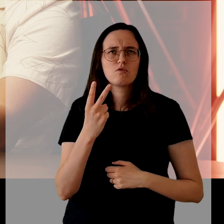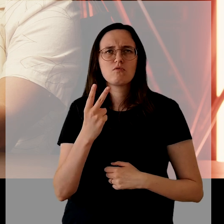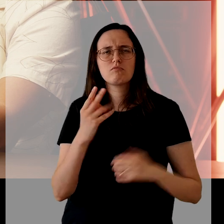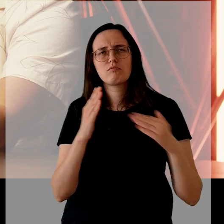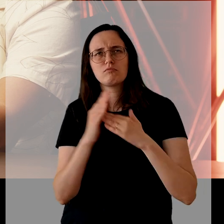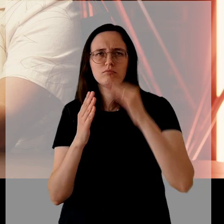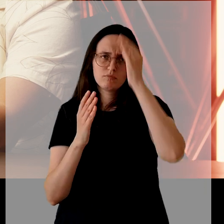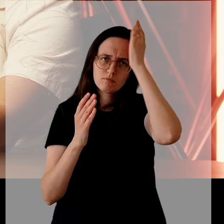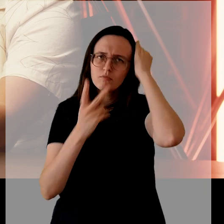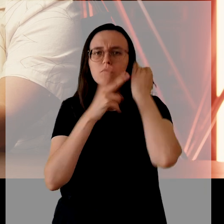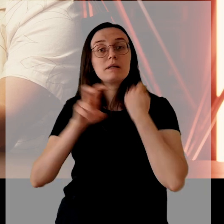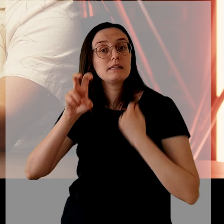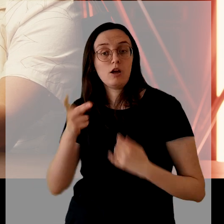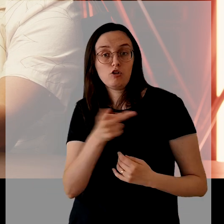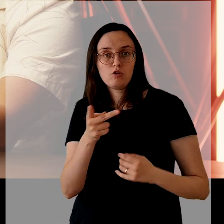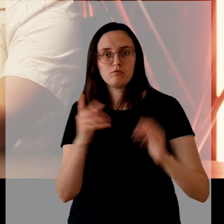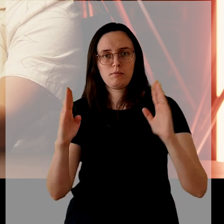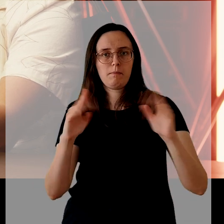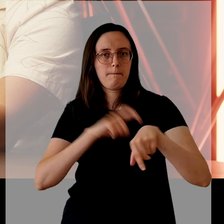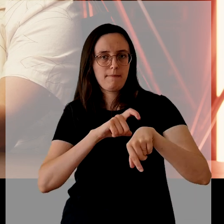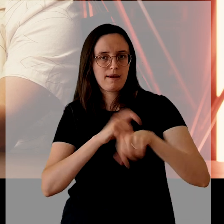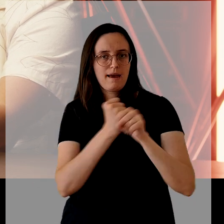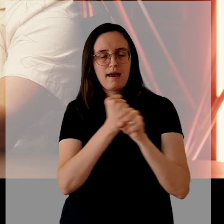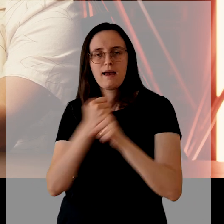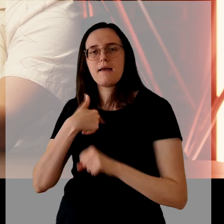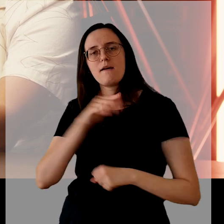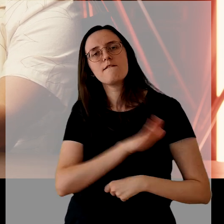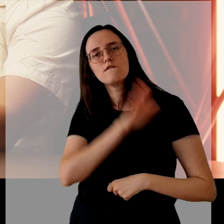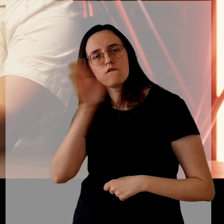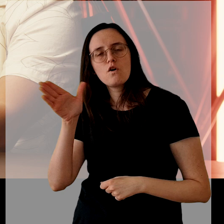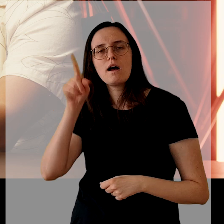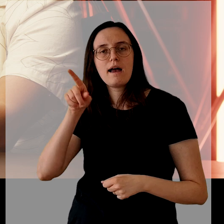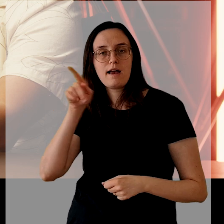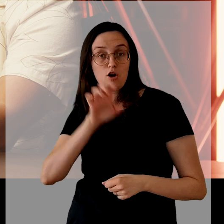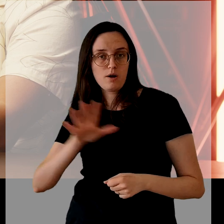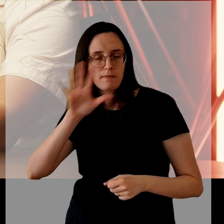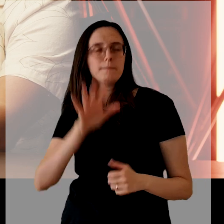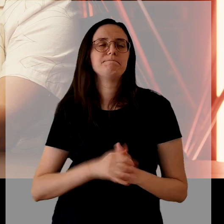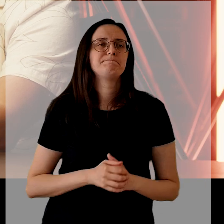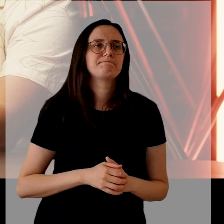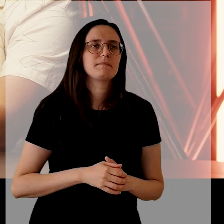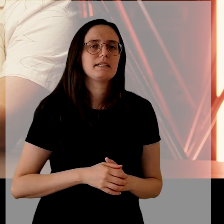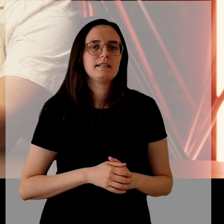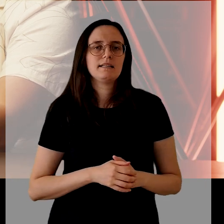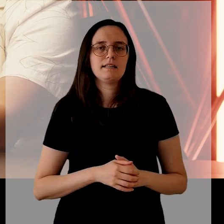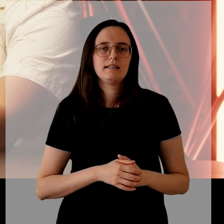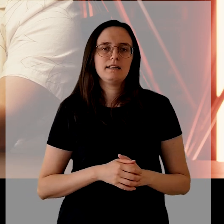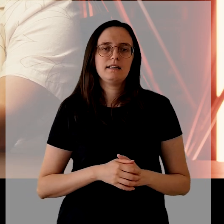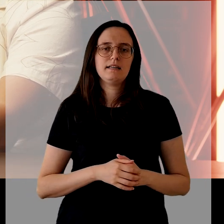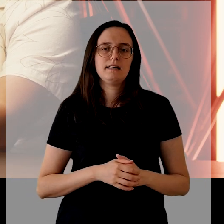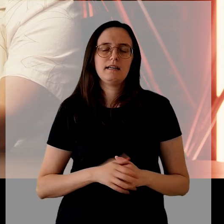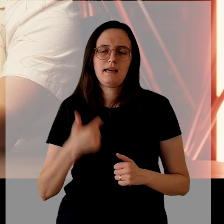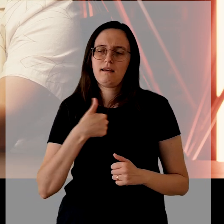e 2005, que foi esse momento que eu fui para a Europa, eu fiz